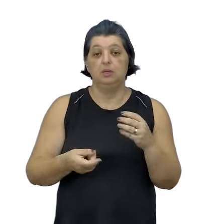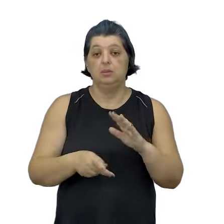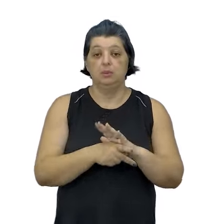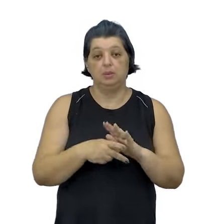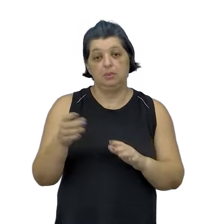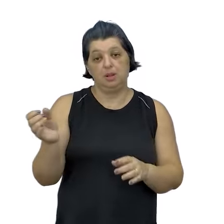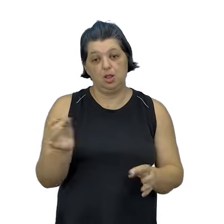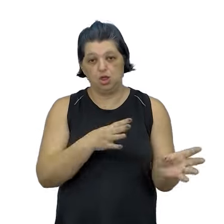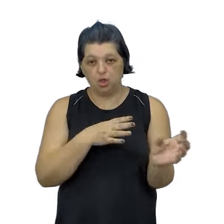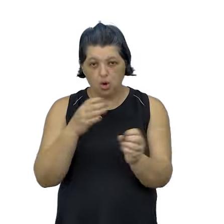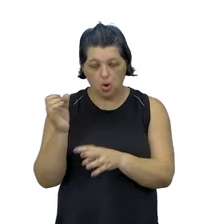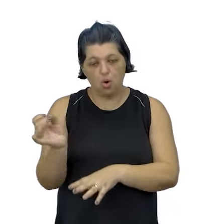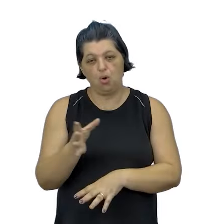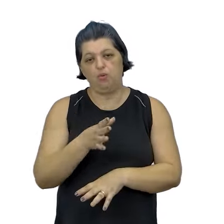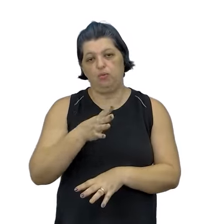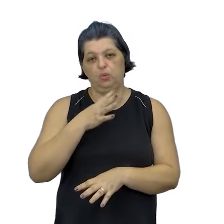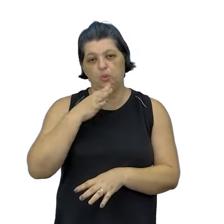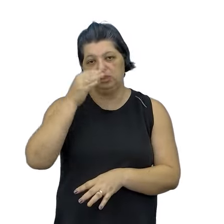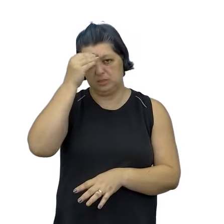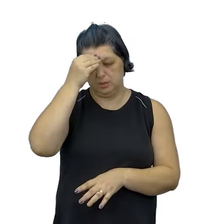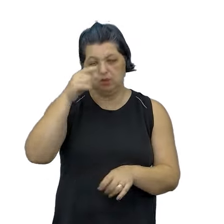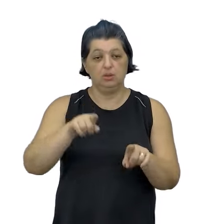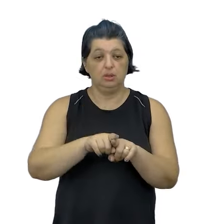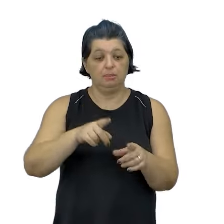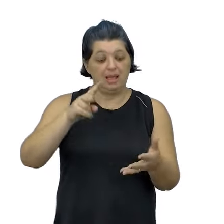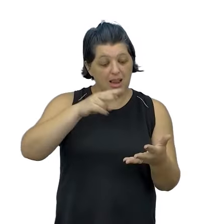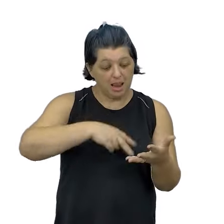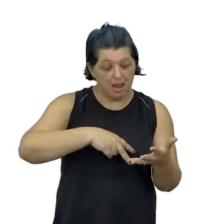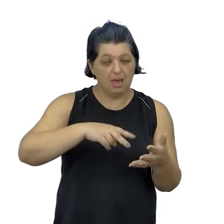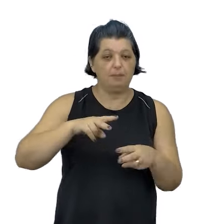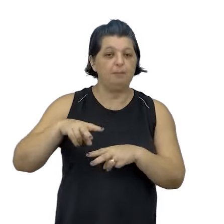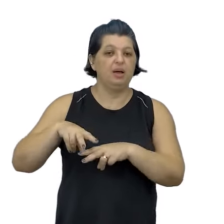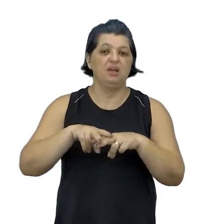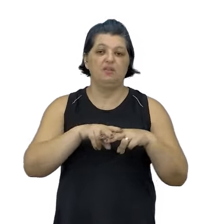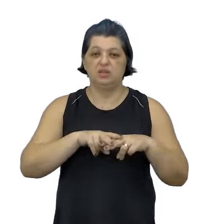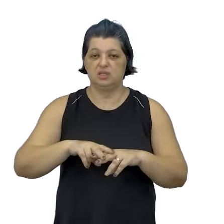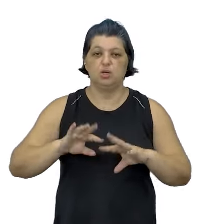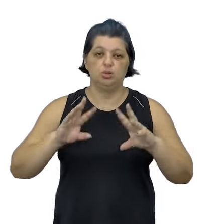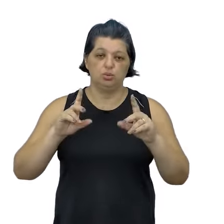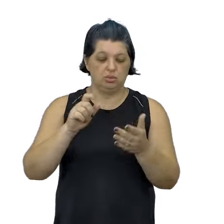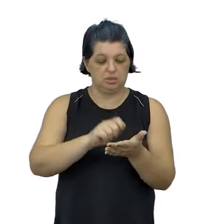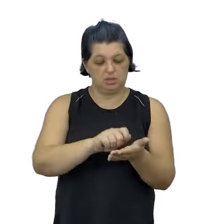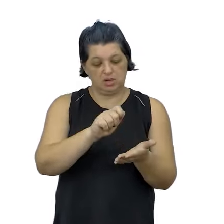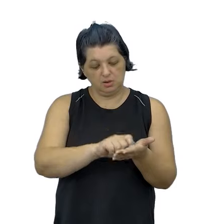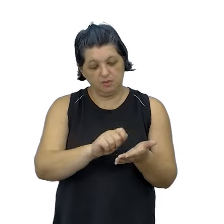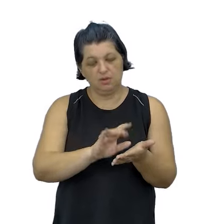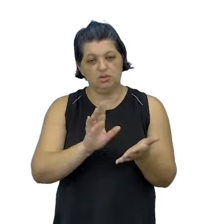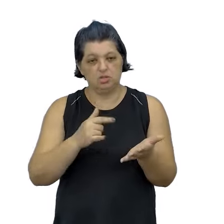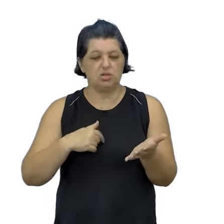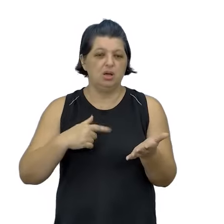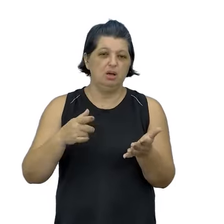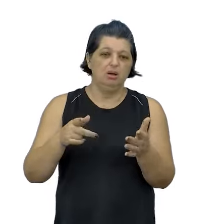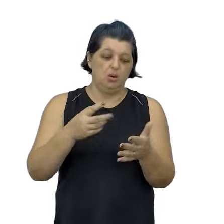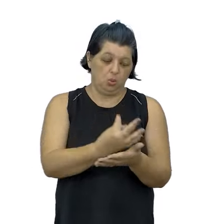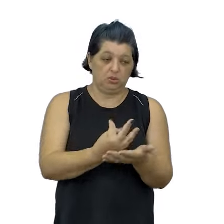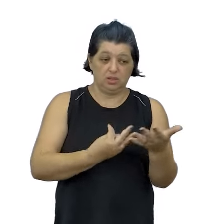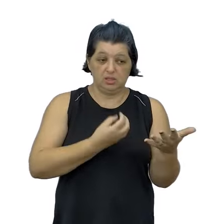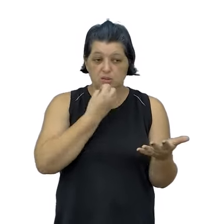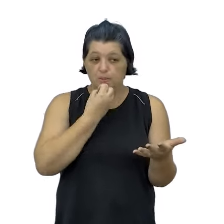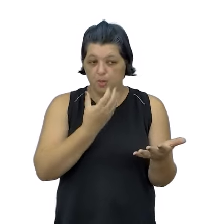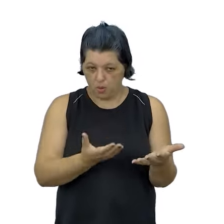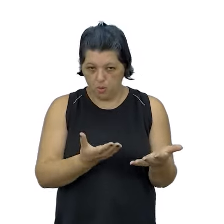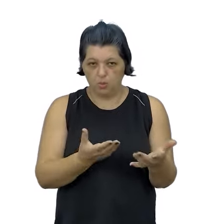Novos conhecimentos. Também eu leio para revisar aquilo que eu já escrevi, se está um texto bem escrito, e eu